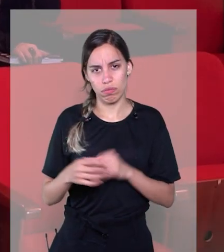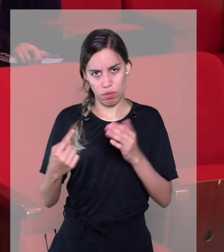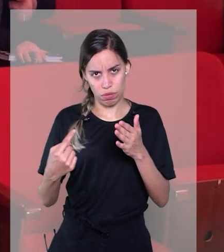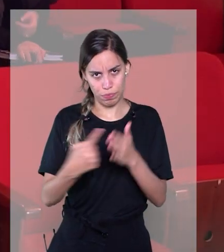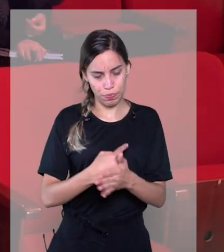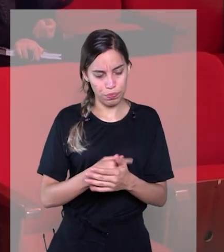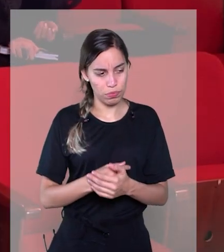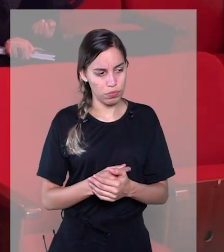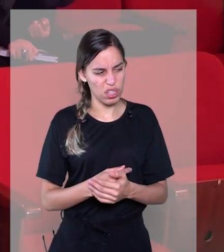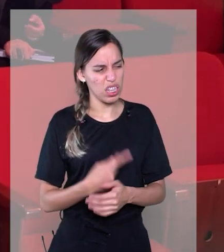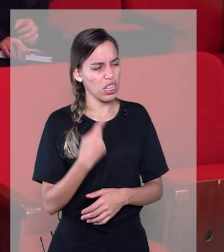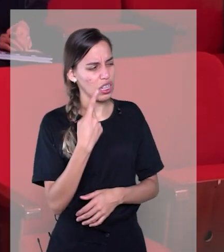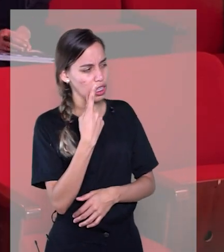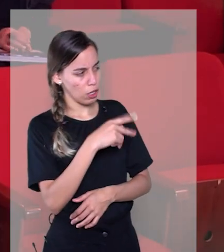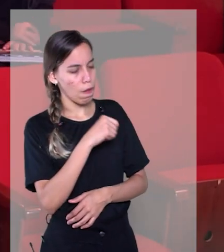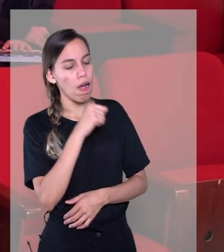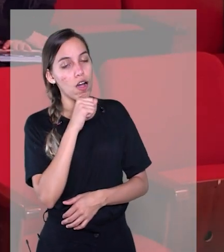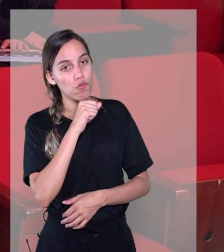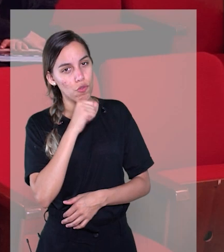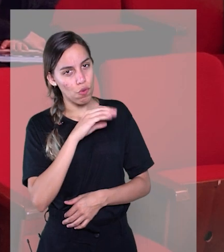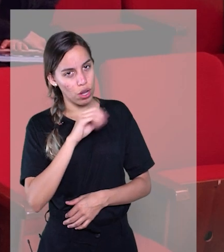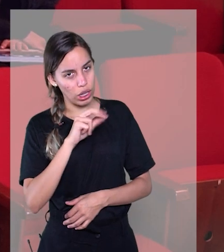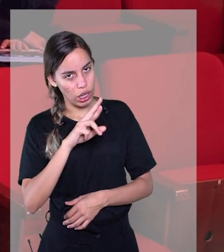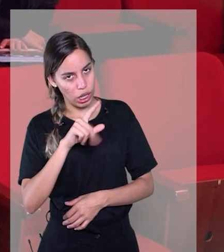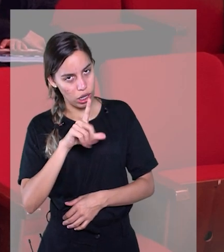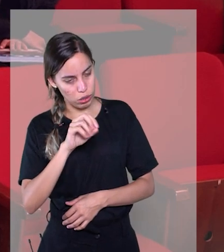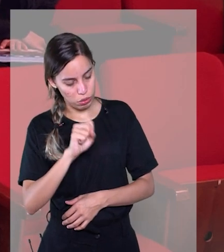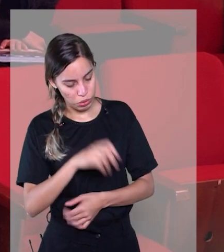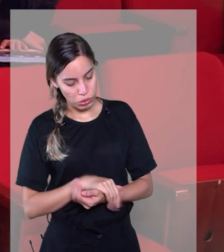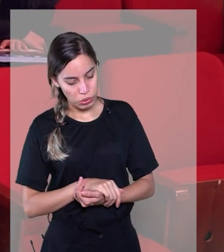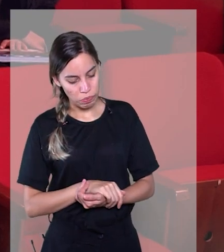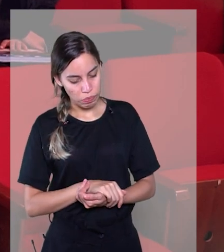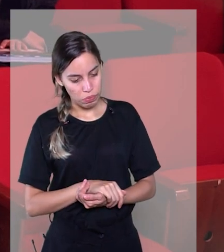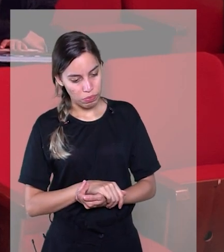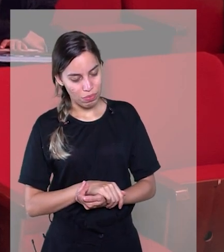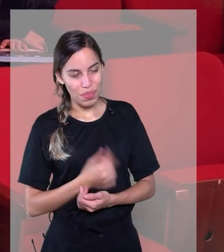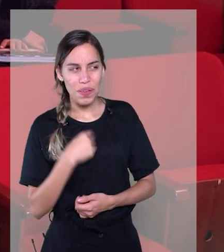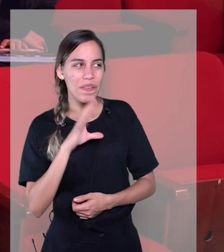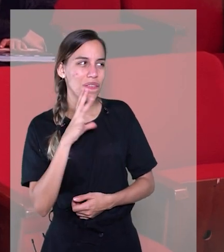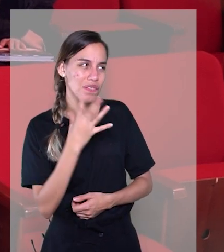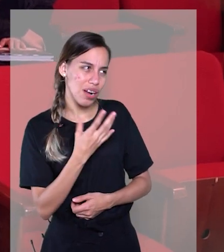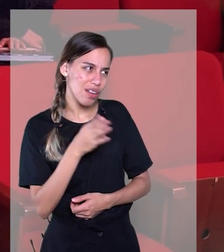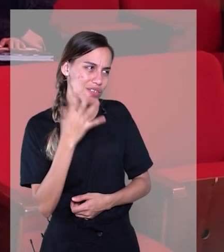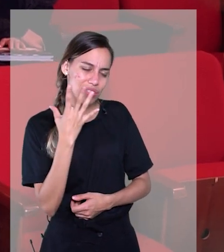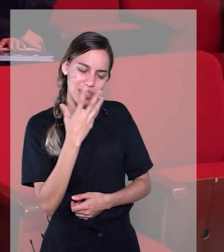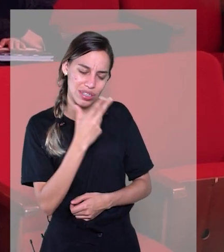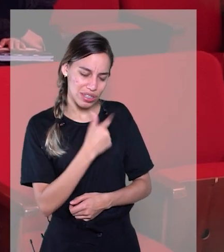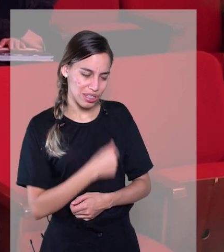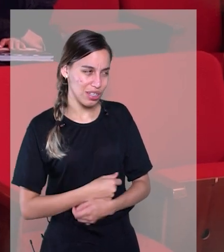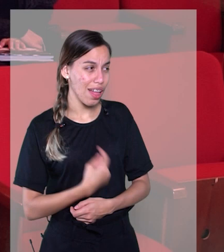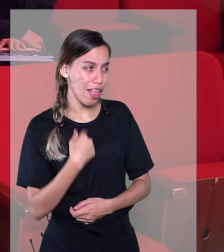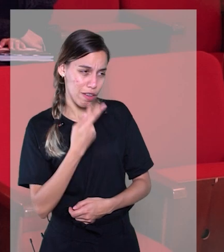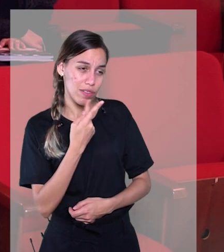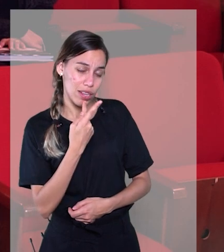avô, vovô, Carlos, né, que você chama com tanto carinho. Ele se fazia chamar de Carlos, mas a eu acho culpa tão não é minha. lindo, porque eu falaria vovô, porque ele é muito amado.